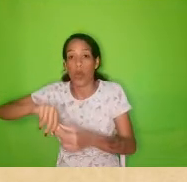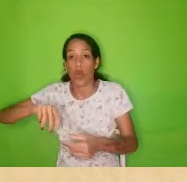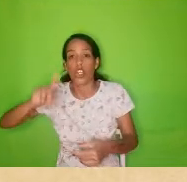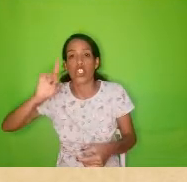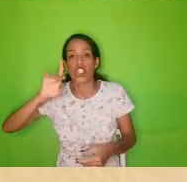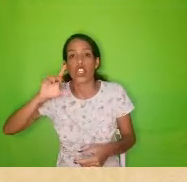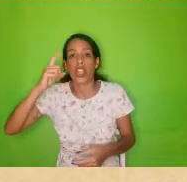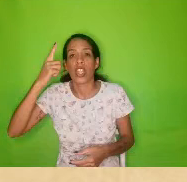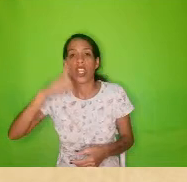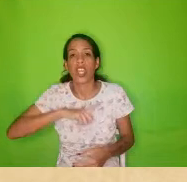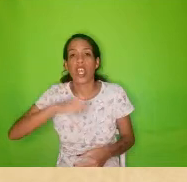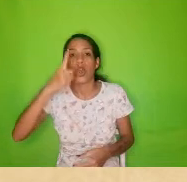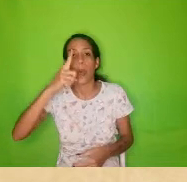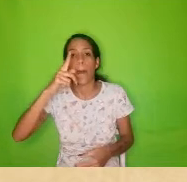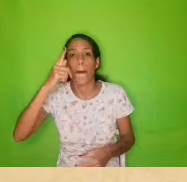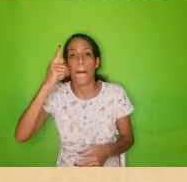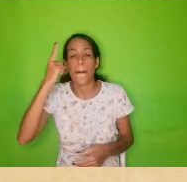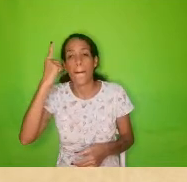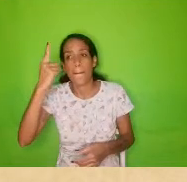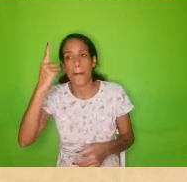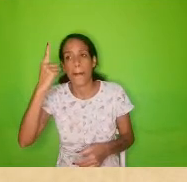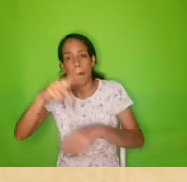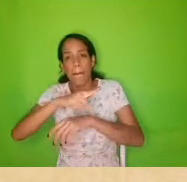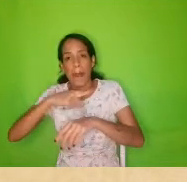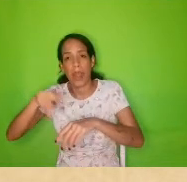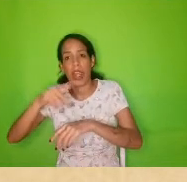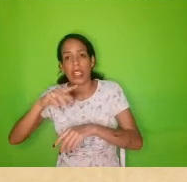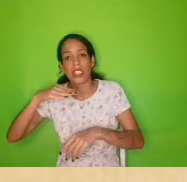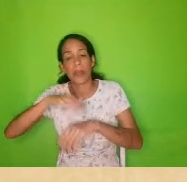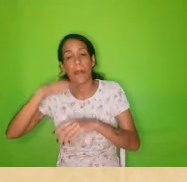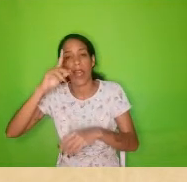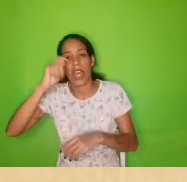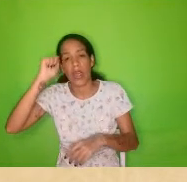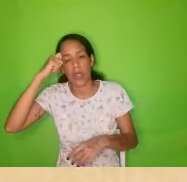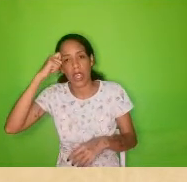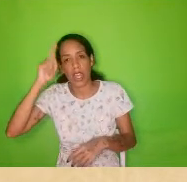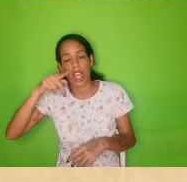Nigéria. Nós somos hoje, né, em torno